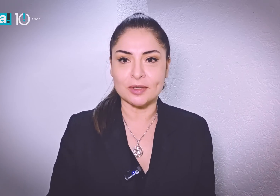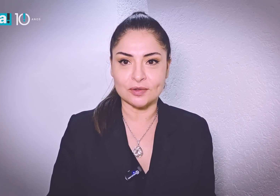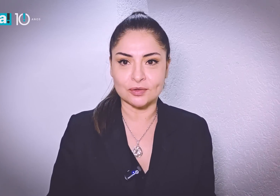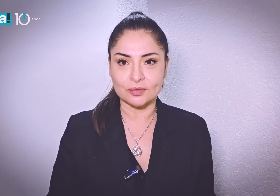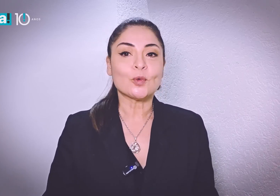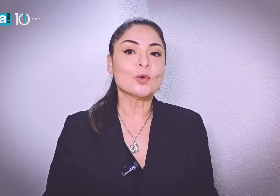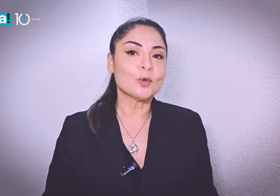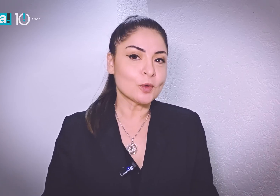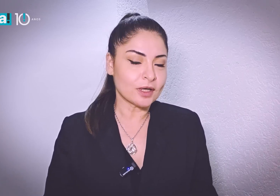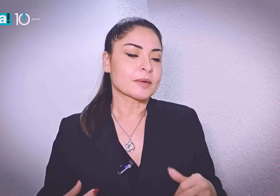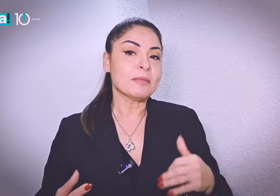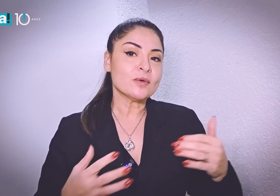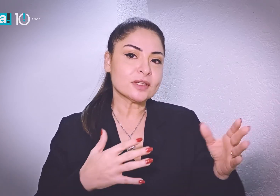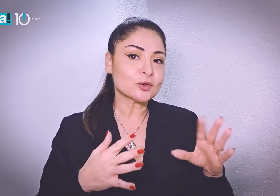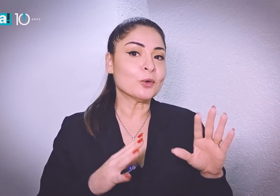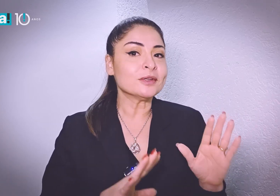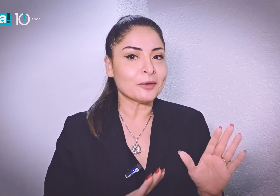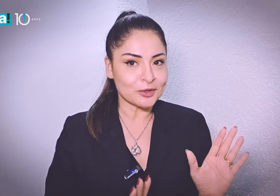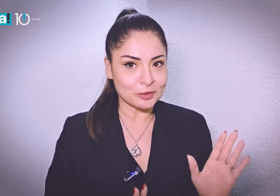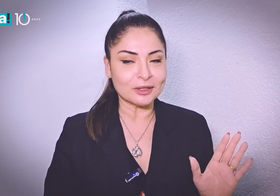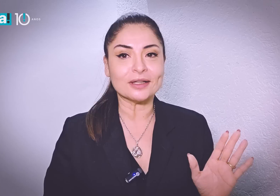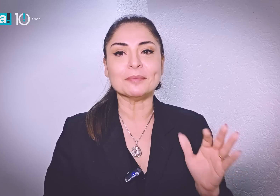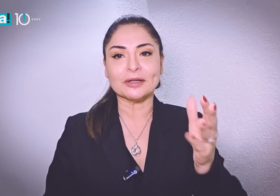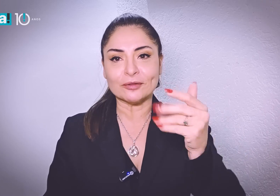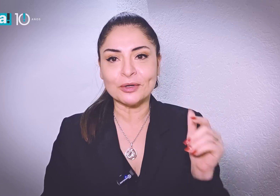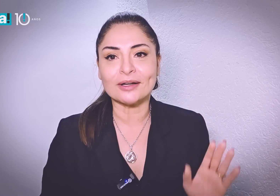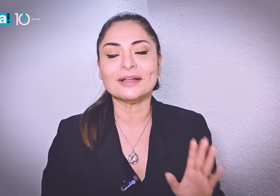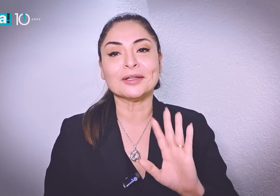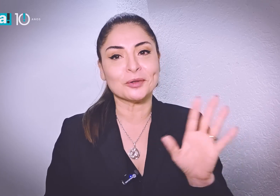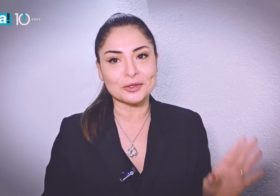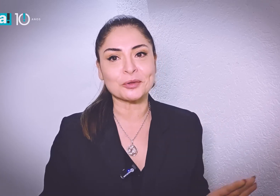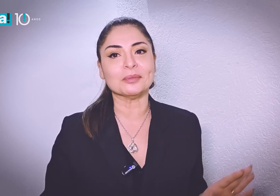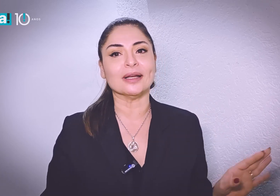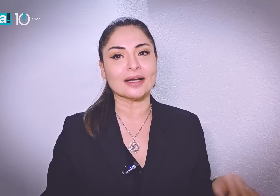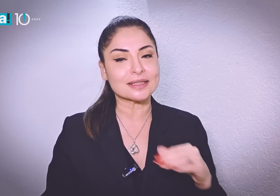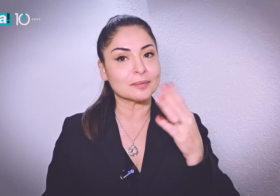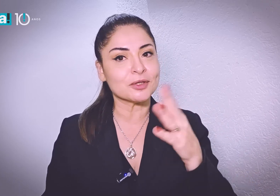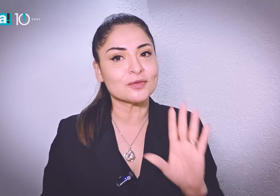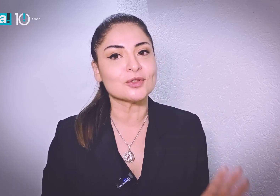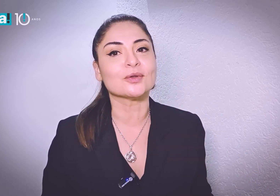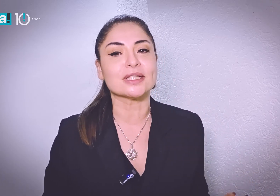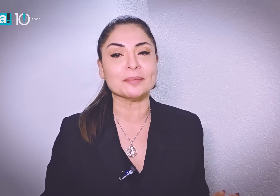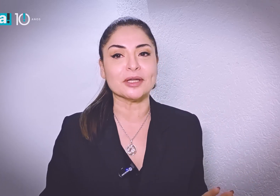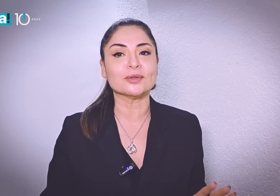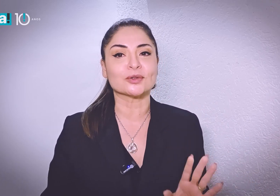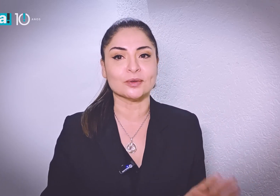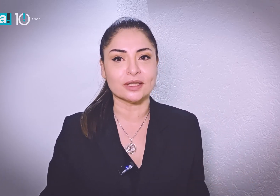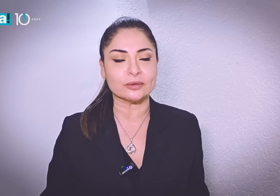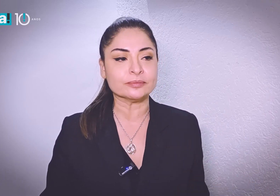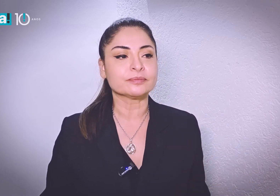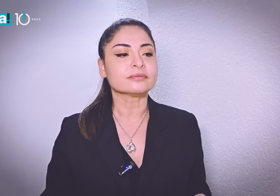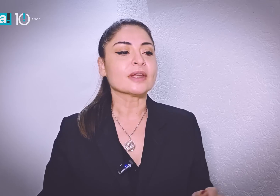em comício. O Lula meio que escondeu a Dilma na campanha. Vamos cá entre nós combinar. Nessa campanha de 22 ele meio